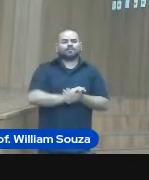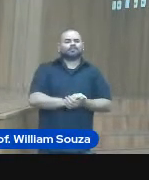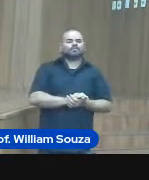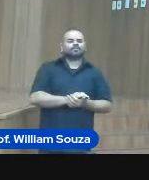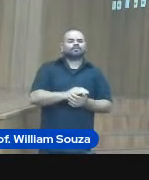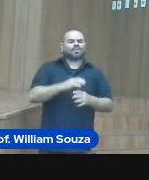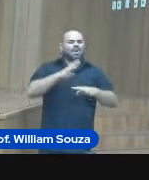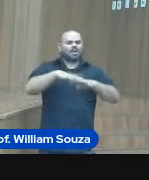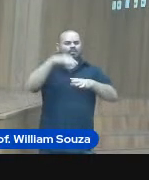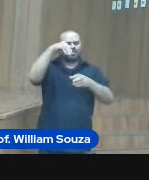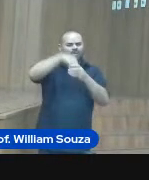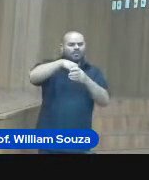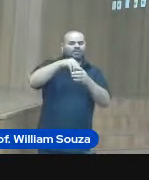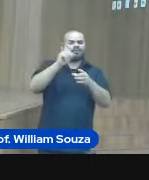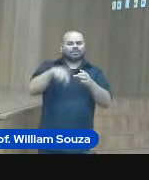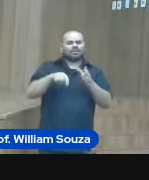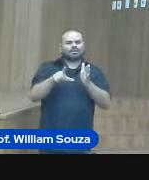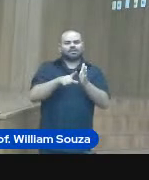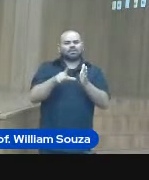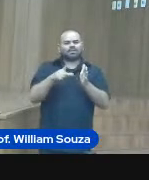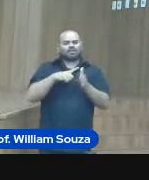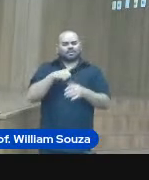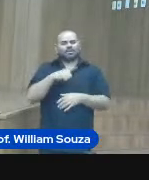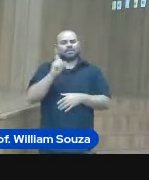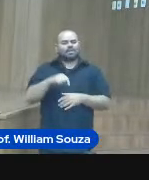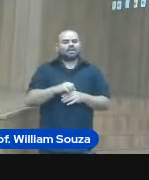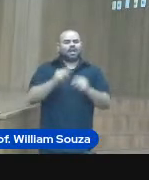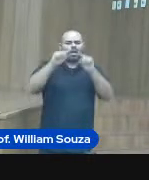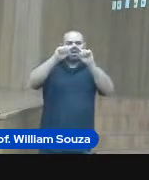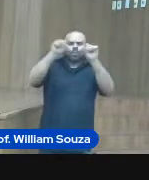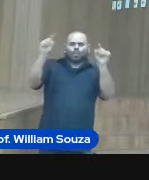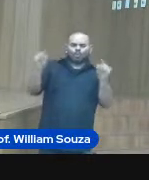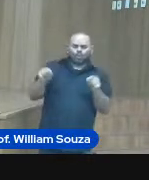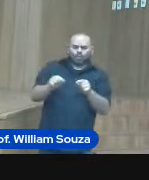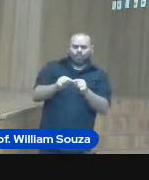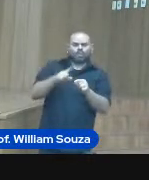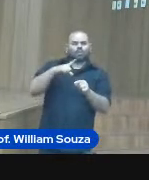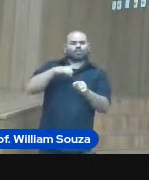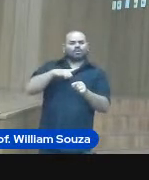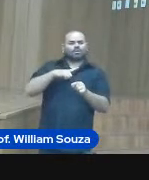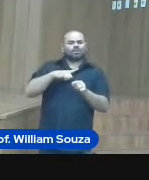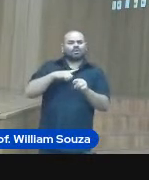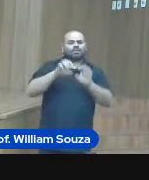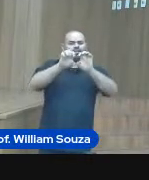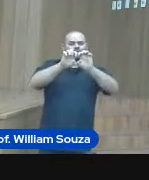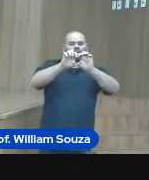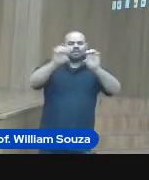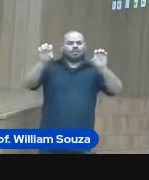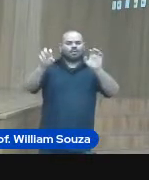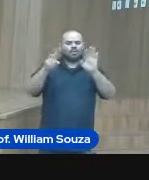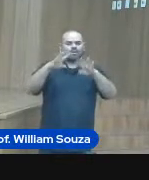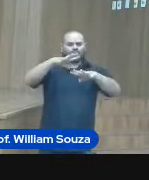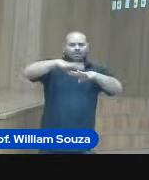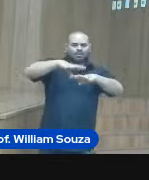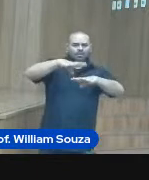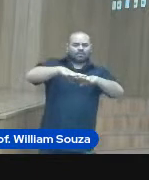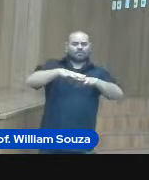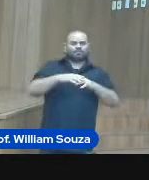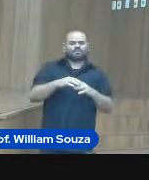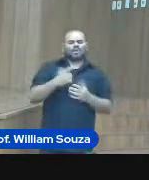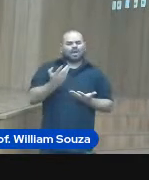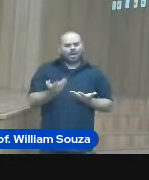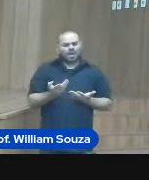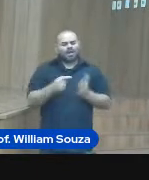a gente fala que uma circunferência tem uma equação, e a gente aponta para aquela equação e fala,